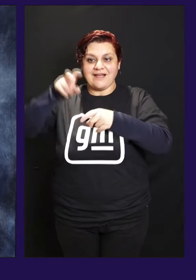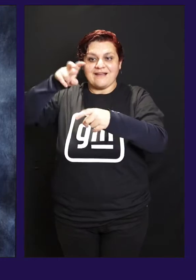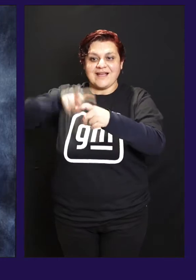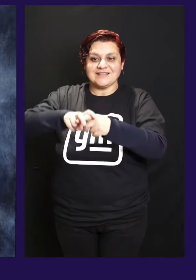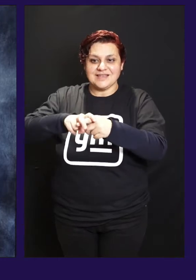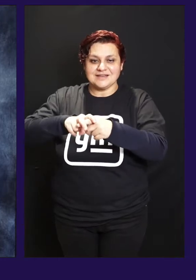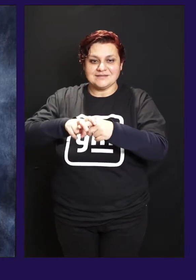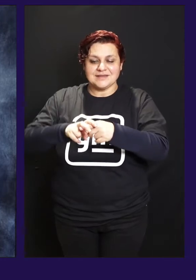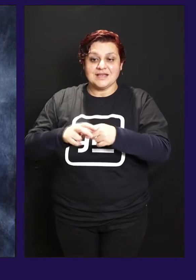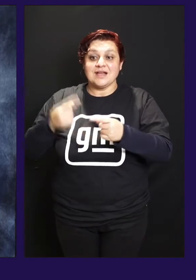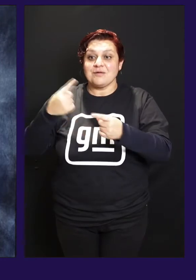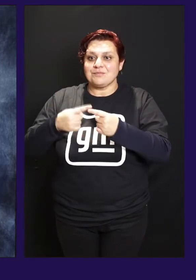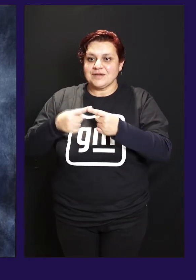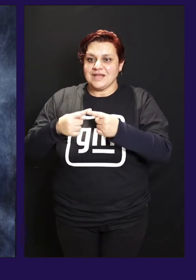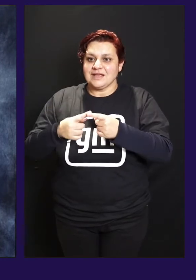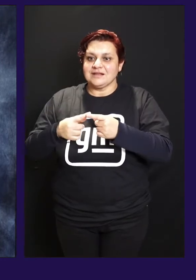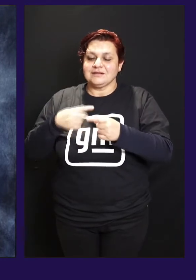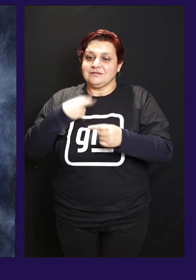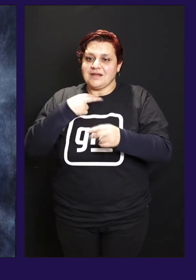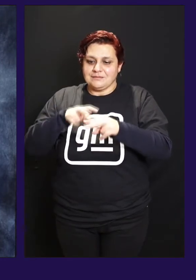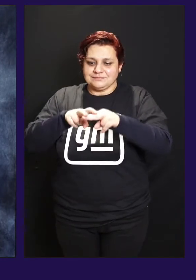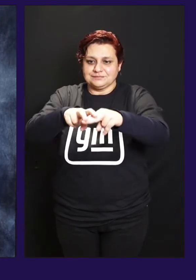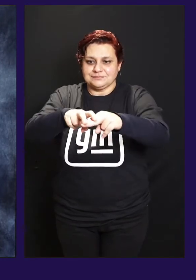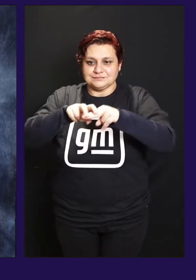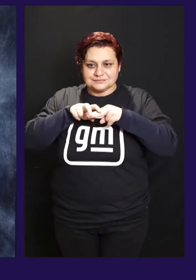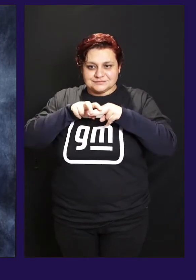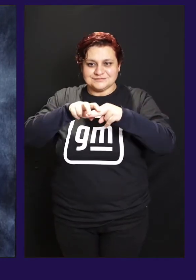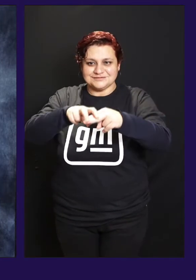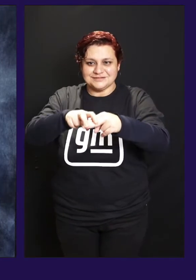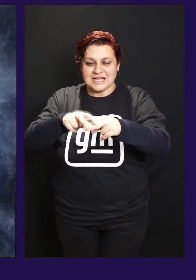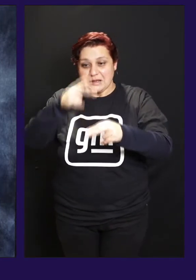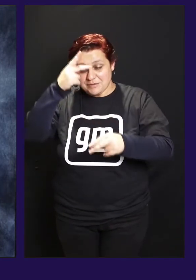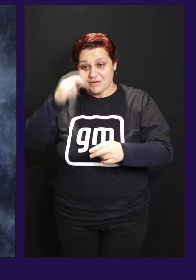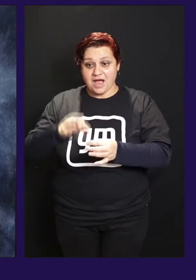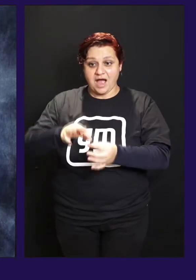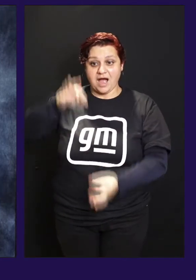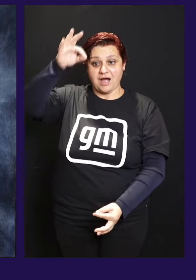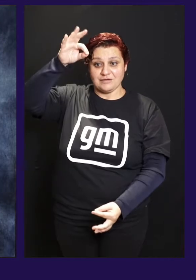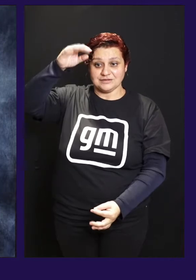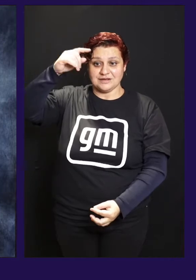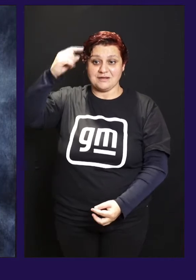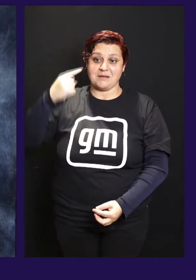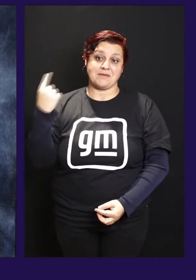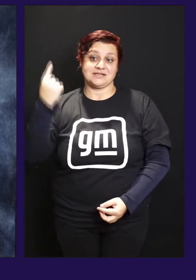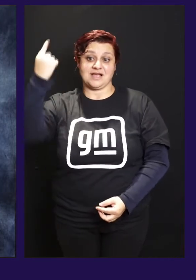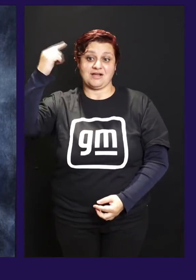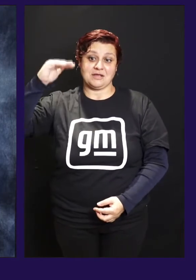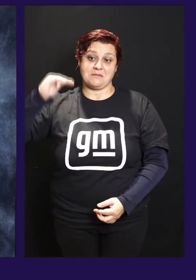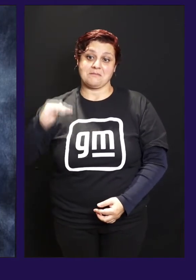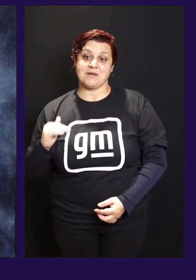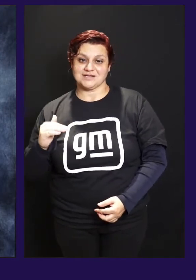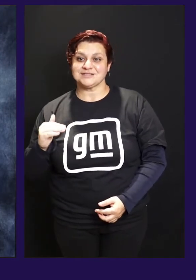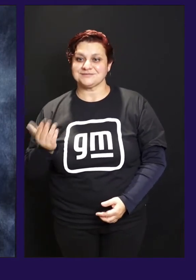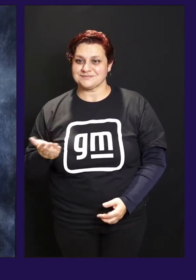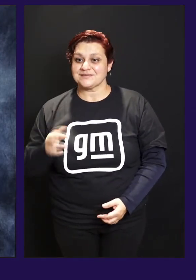40 já não mais fazia sentido, porque o design, quando foi criado, foi para a Primeira Guerra Mundial entre